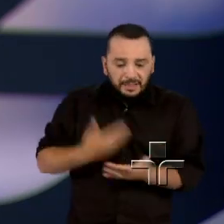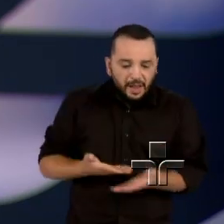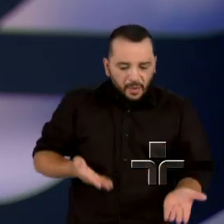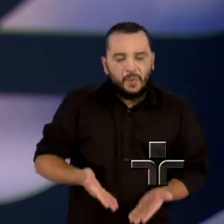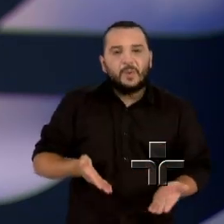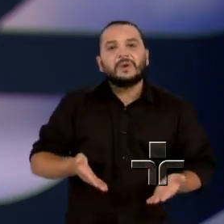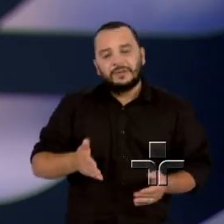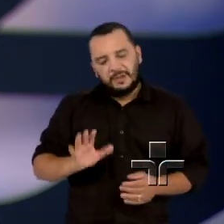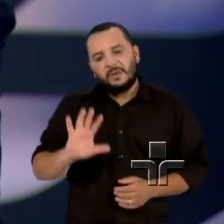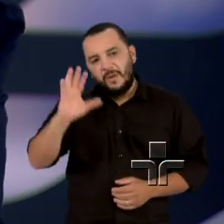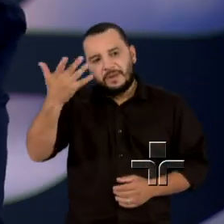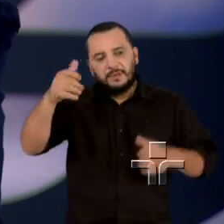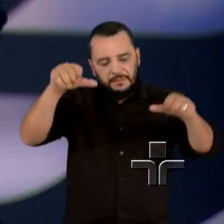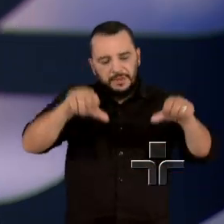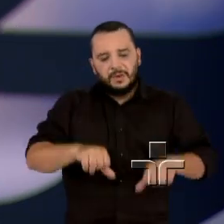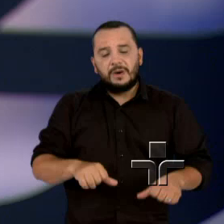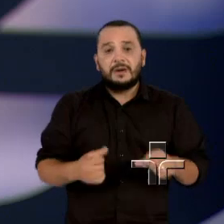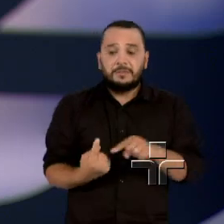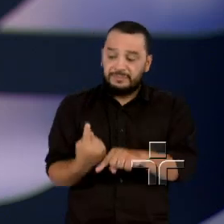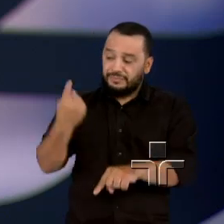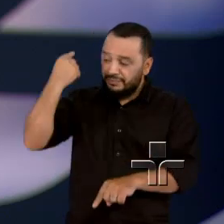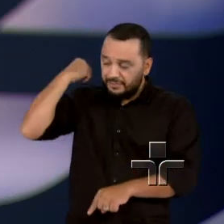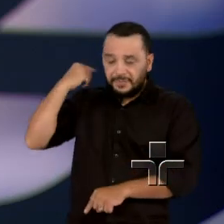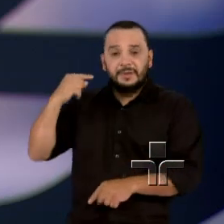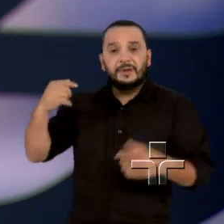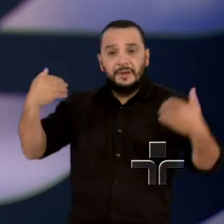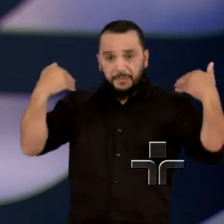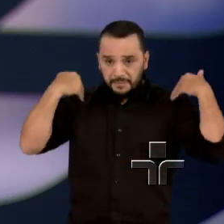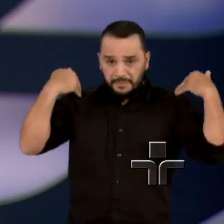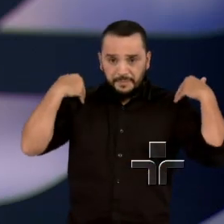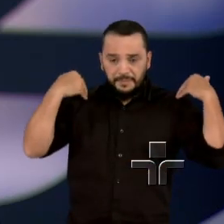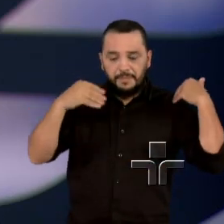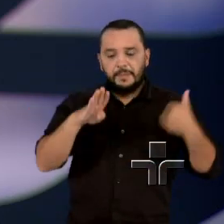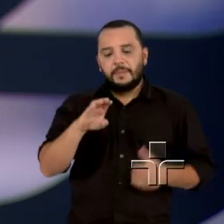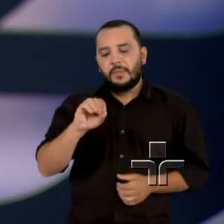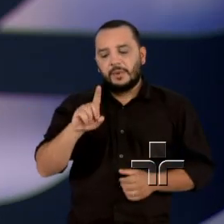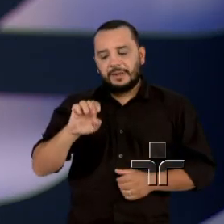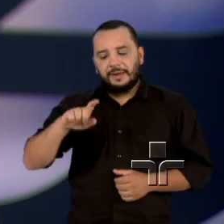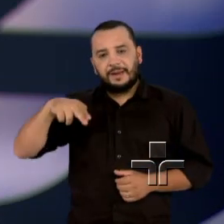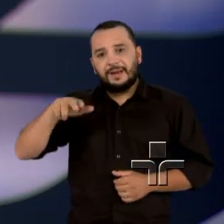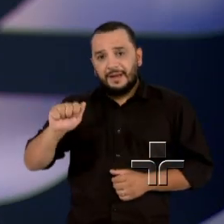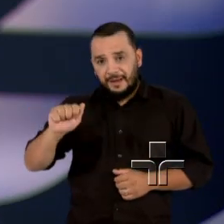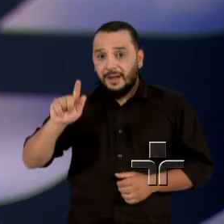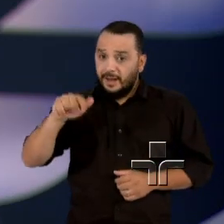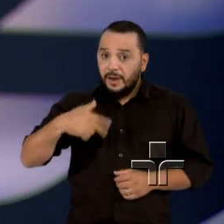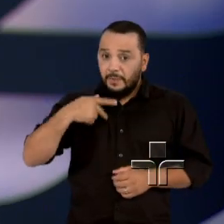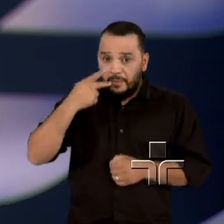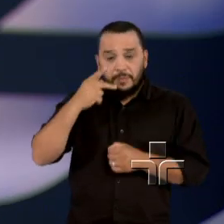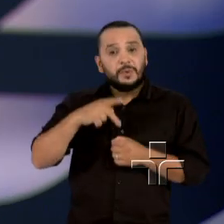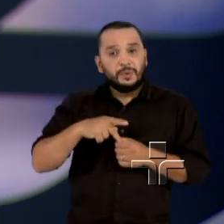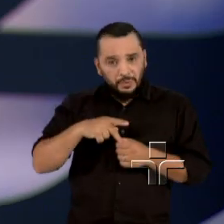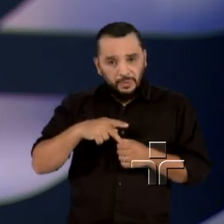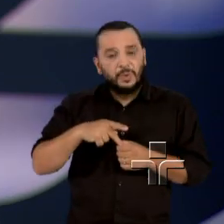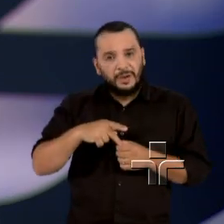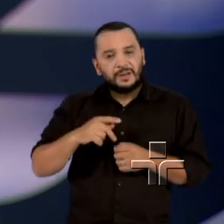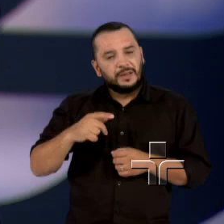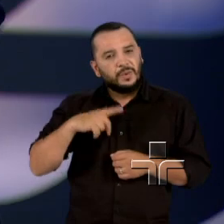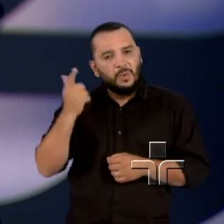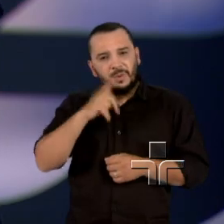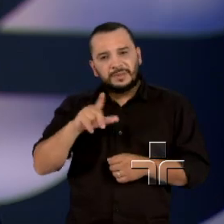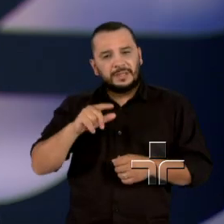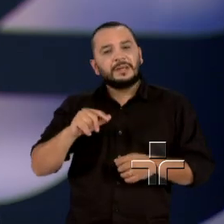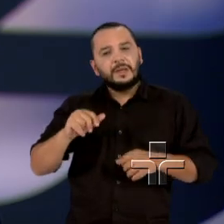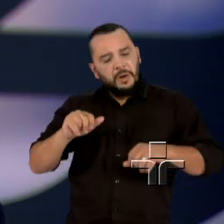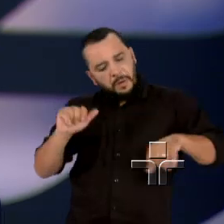cenário. Acho que no Bar Bodega é importante a gente trazer essa dimensão de que foi um promotor de justiça que virou o caso. Quer dizer, foi um promotor